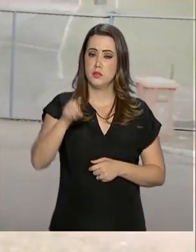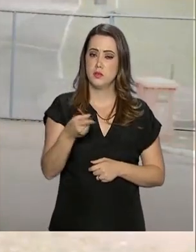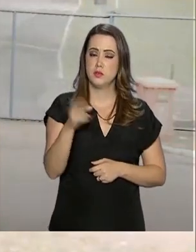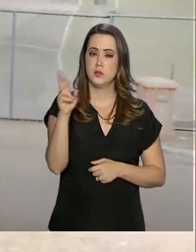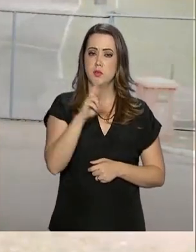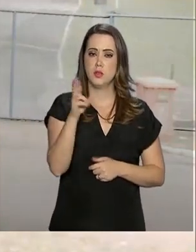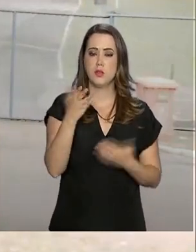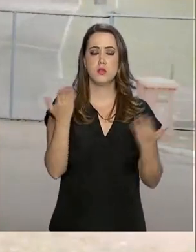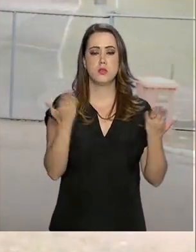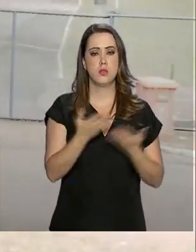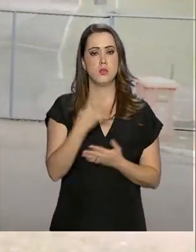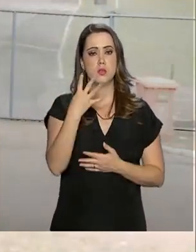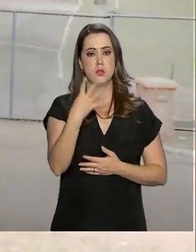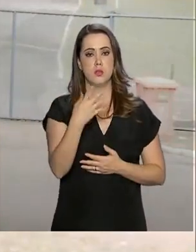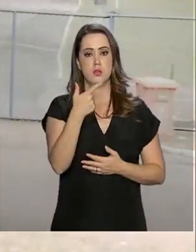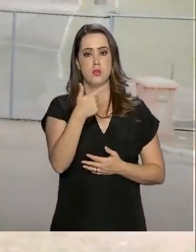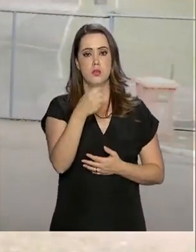ser de